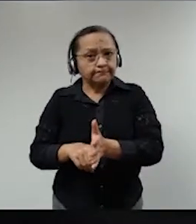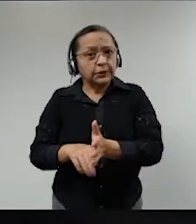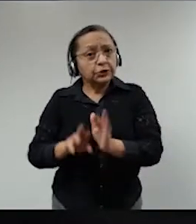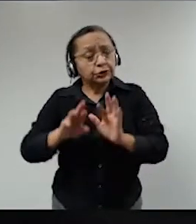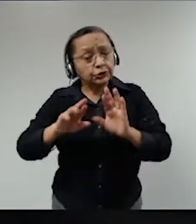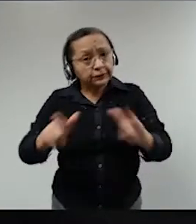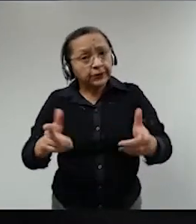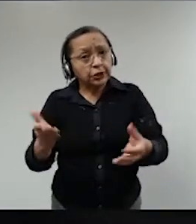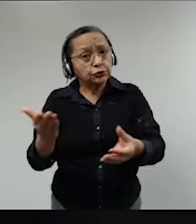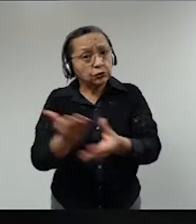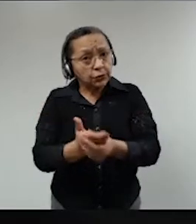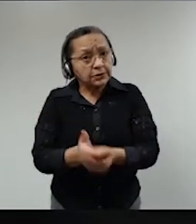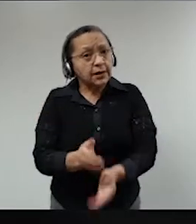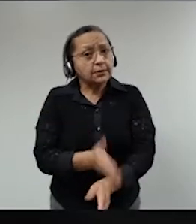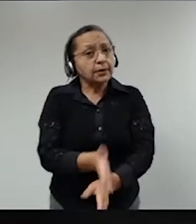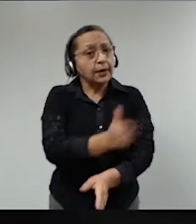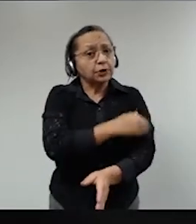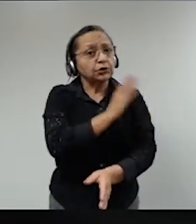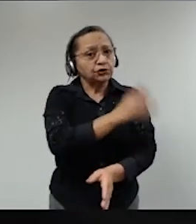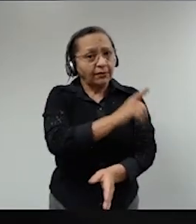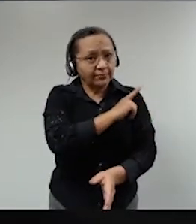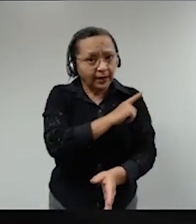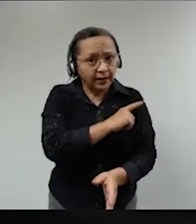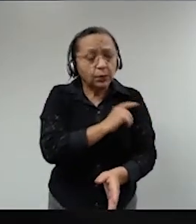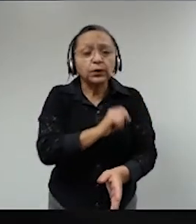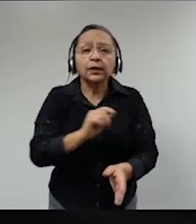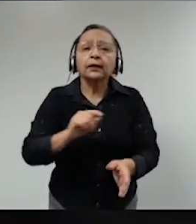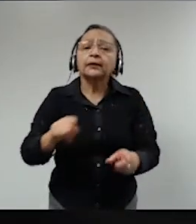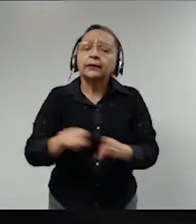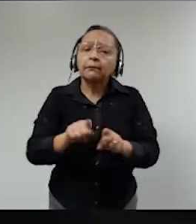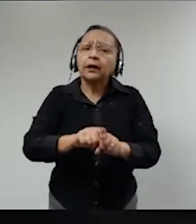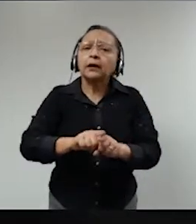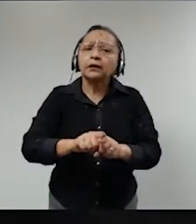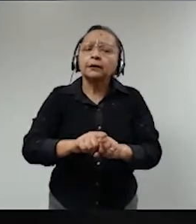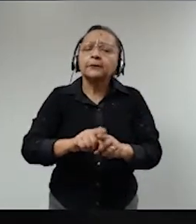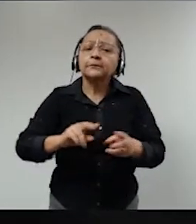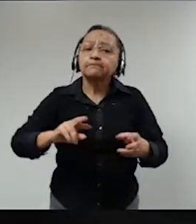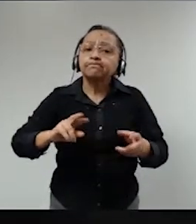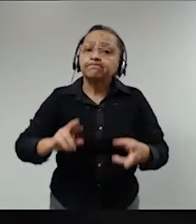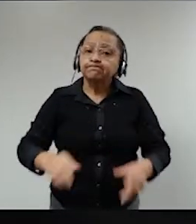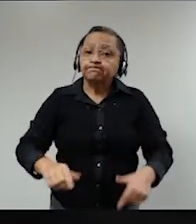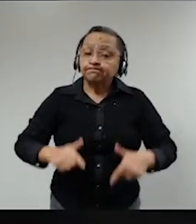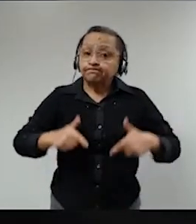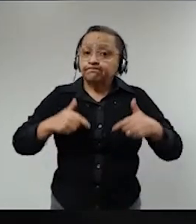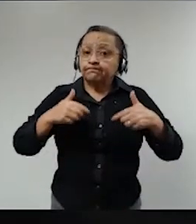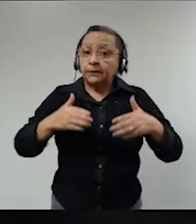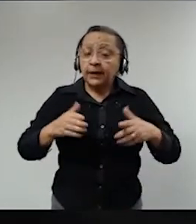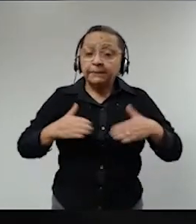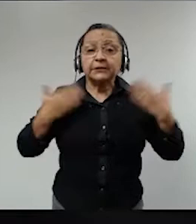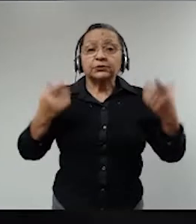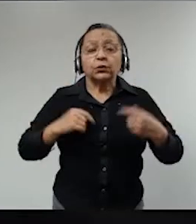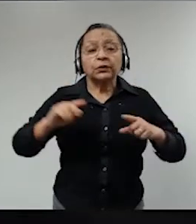existentes no CAD, o que representou também um desafio da nossa parte em